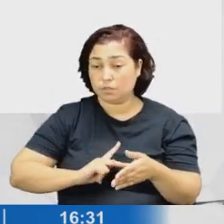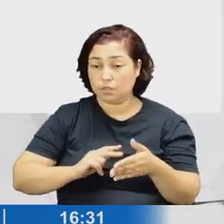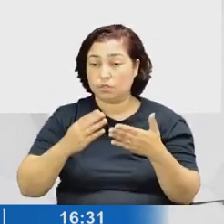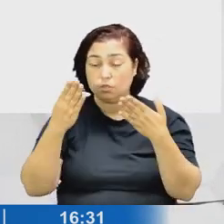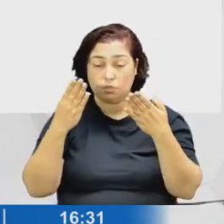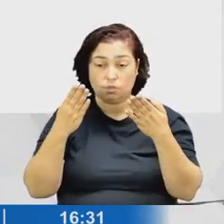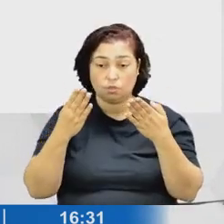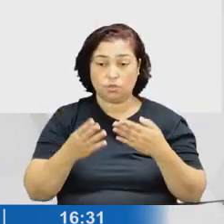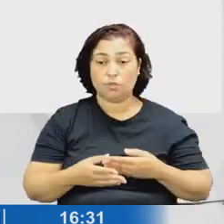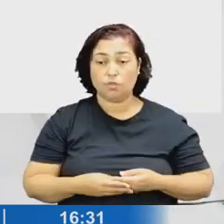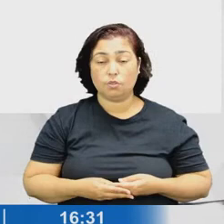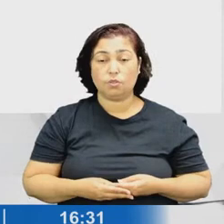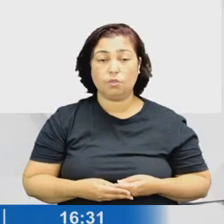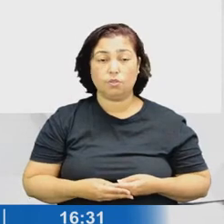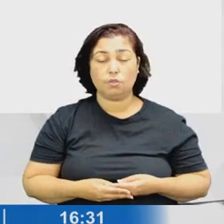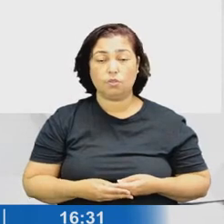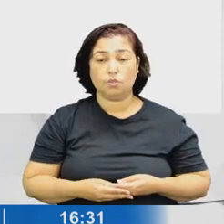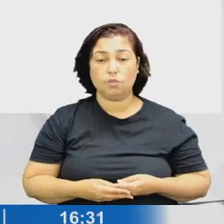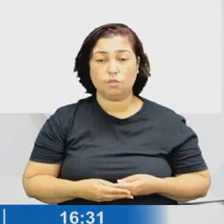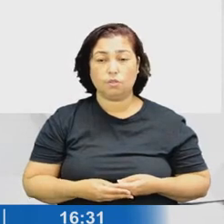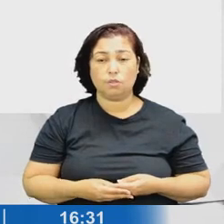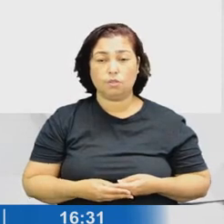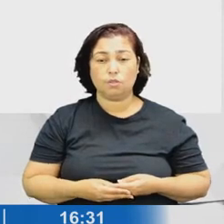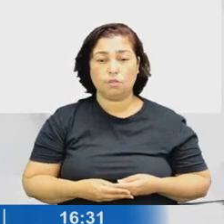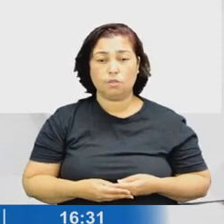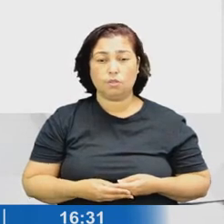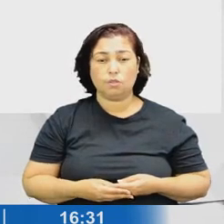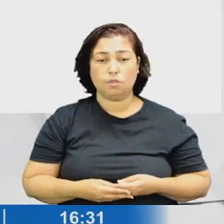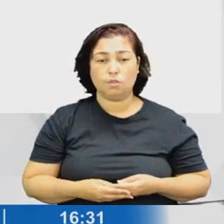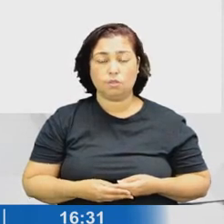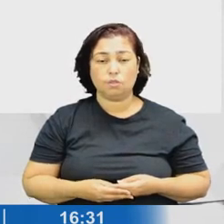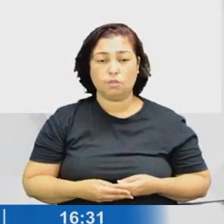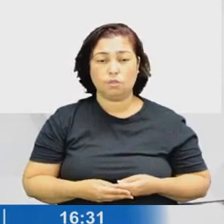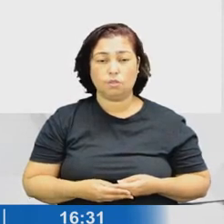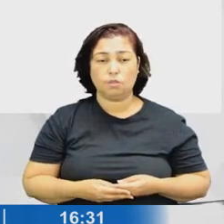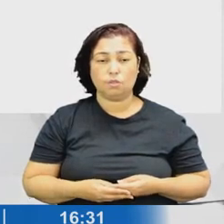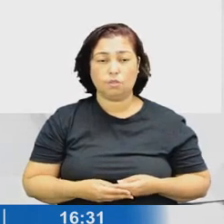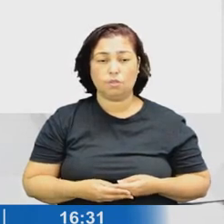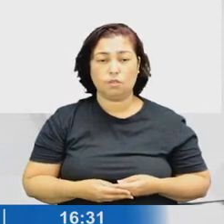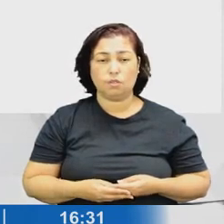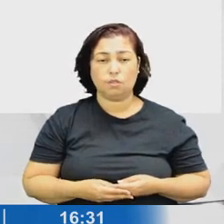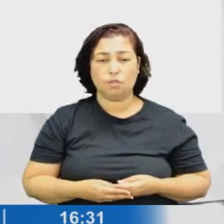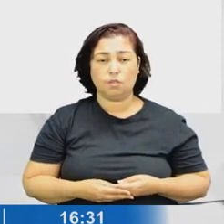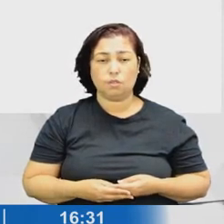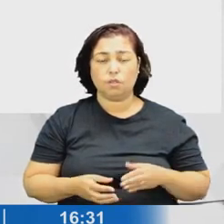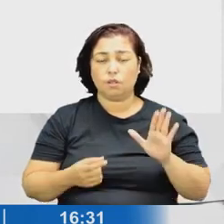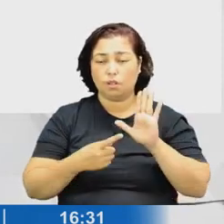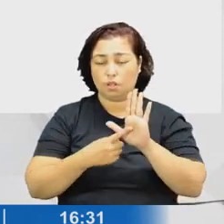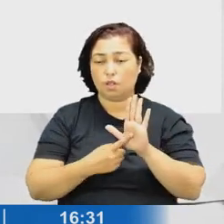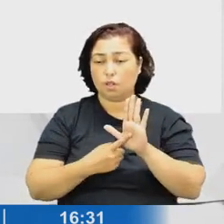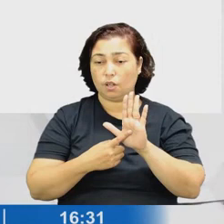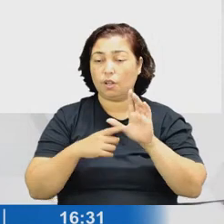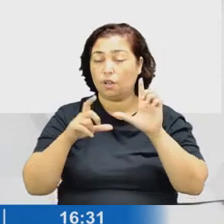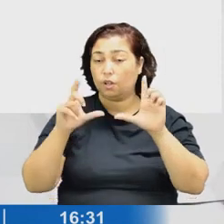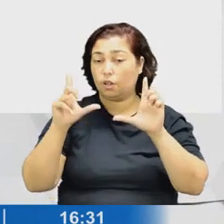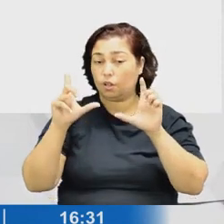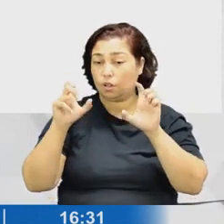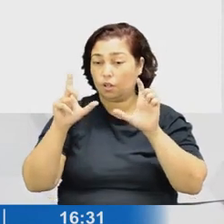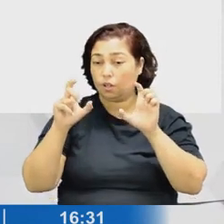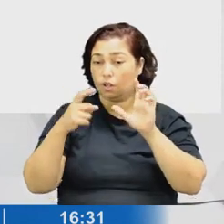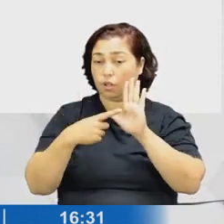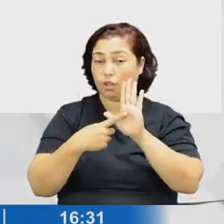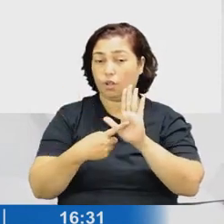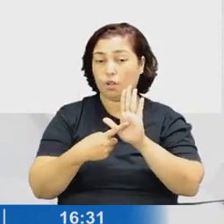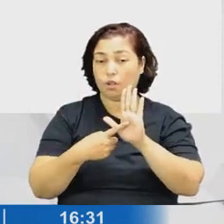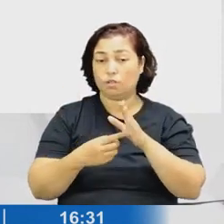isso faz parte é inerente de cada pessoa né então identificar a imagem técnica depois identificar o